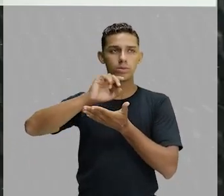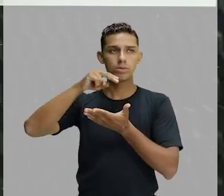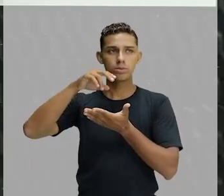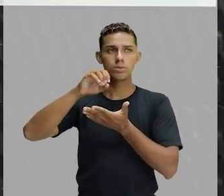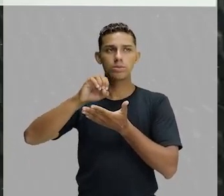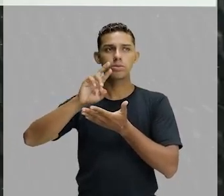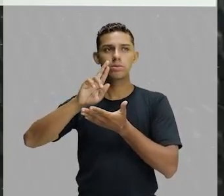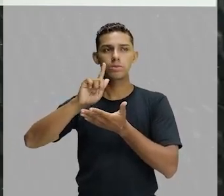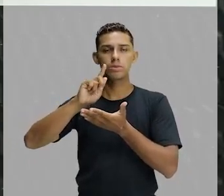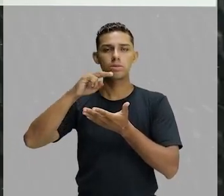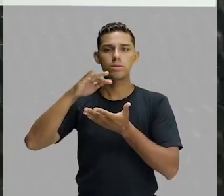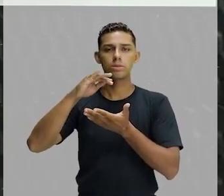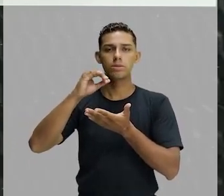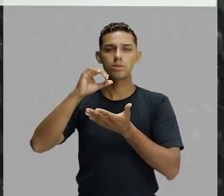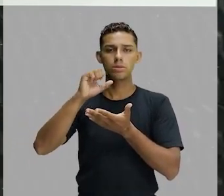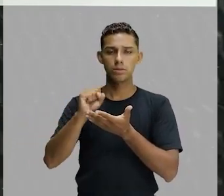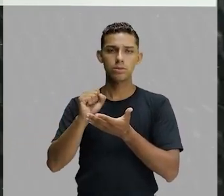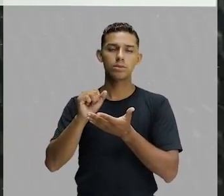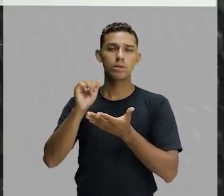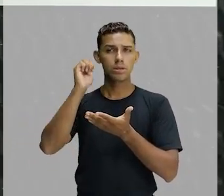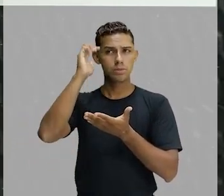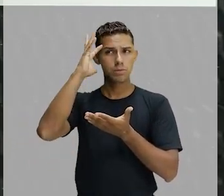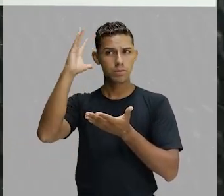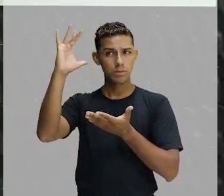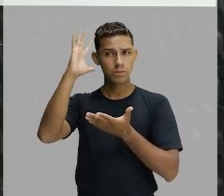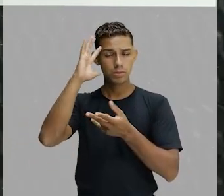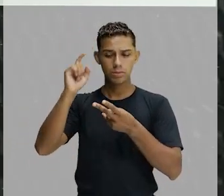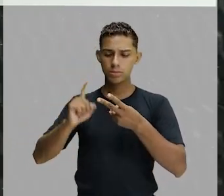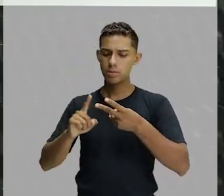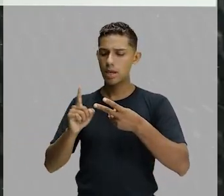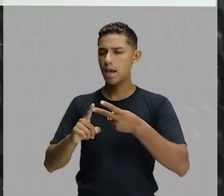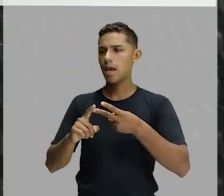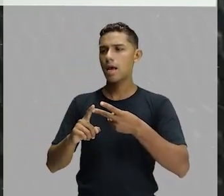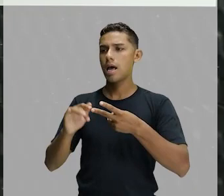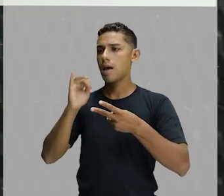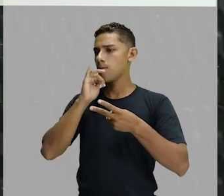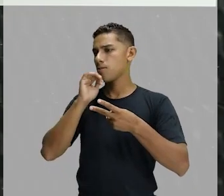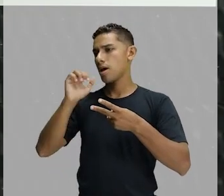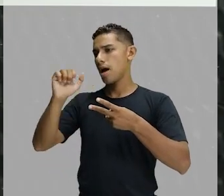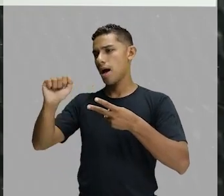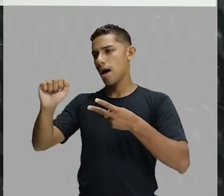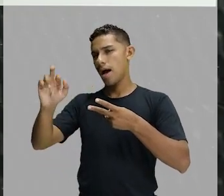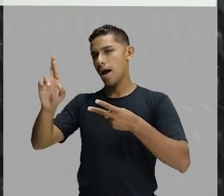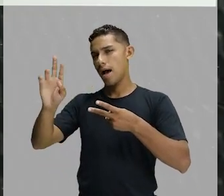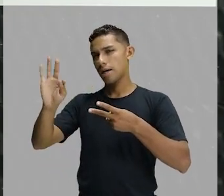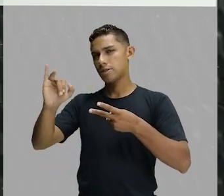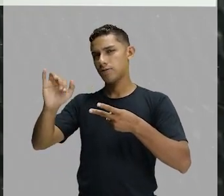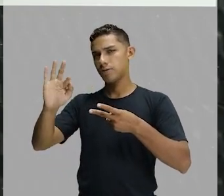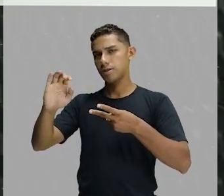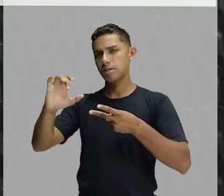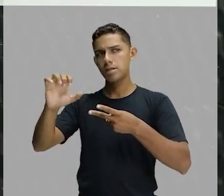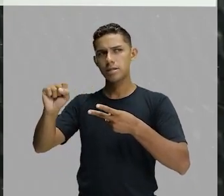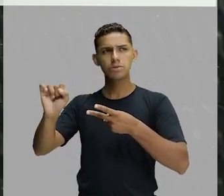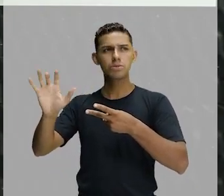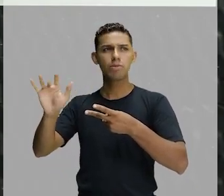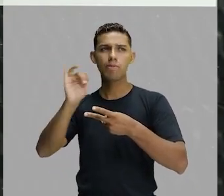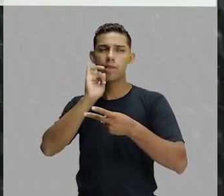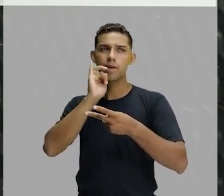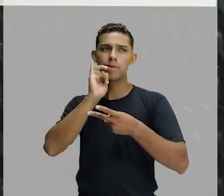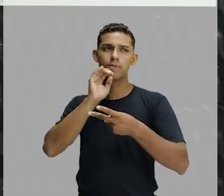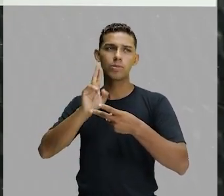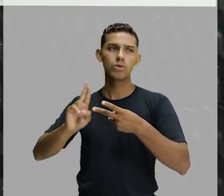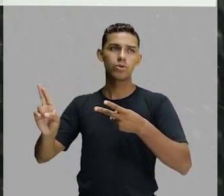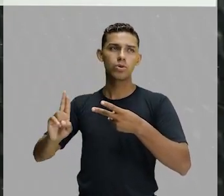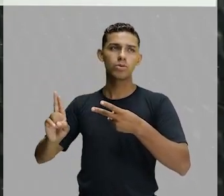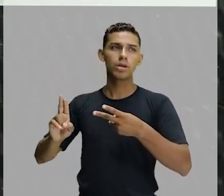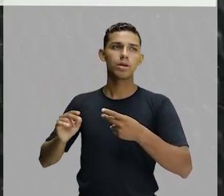eles são adubos artificiais. Você tem ali, por exemplo, como adubo inorgânico, um